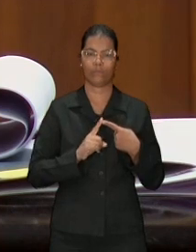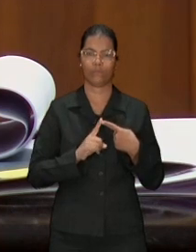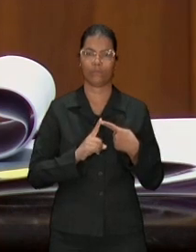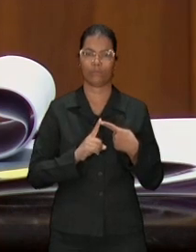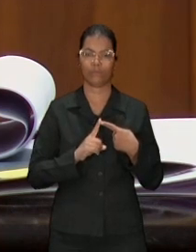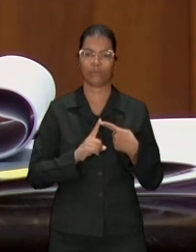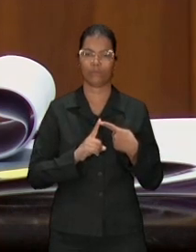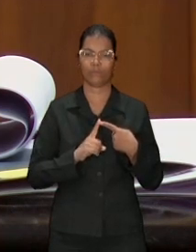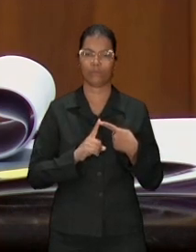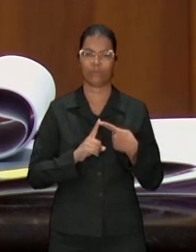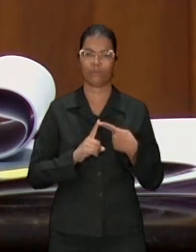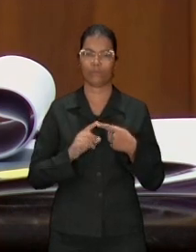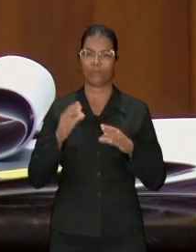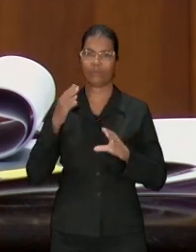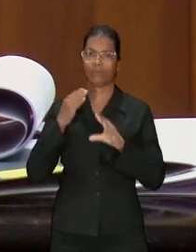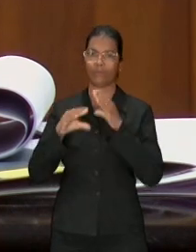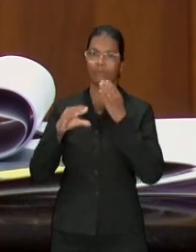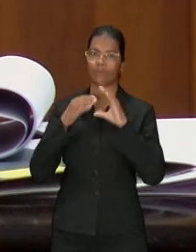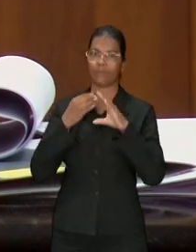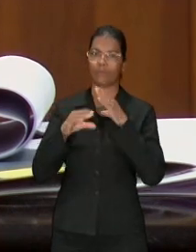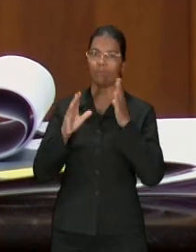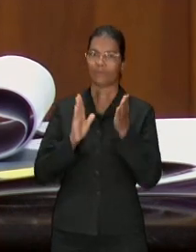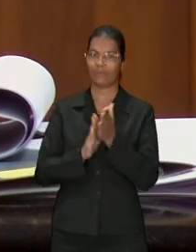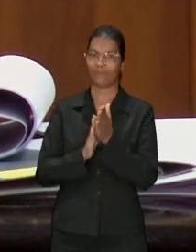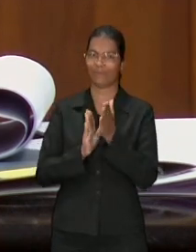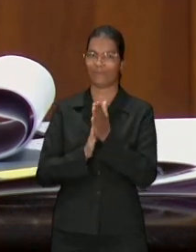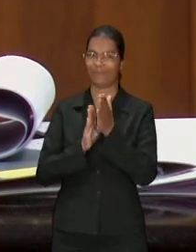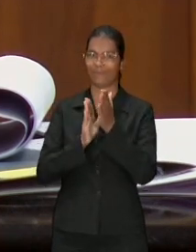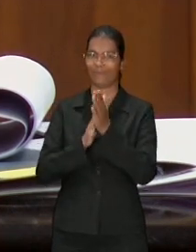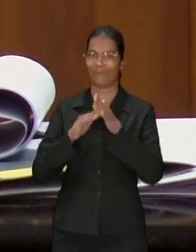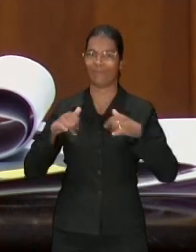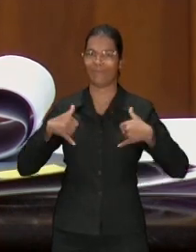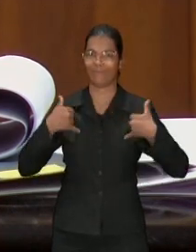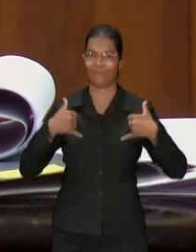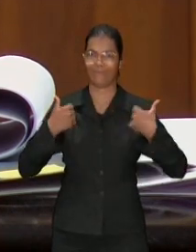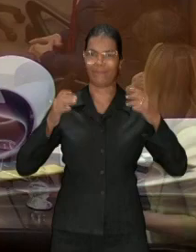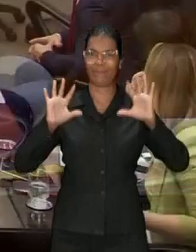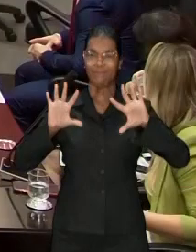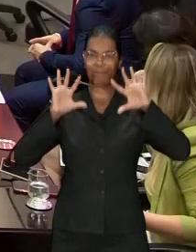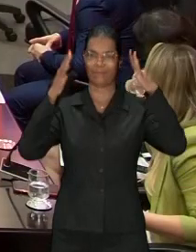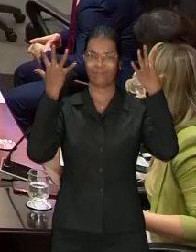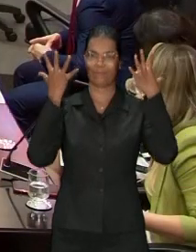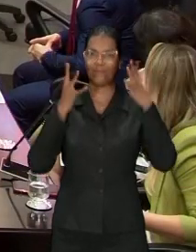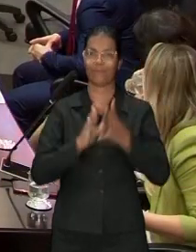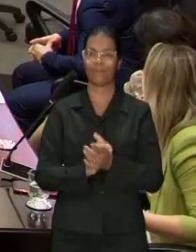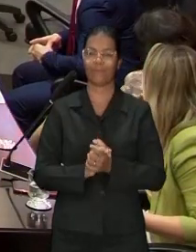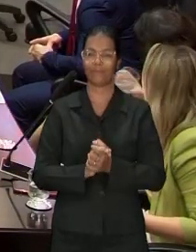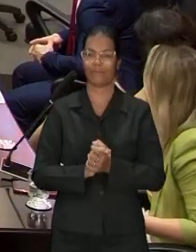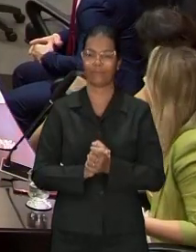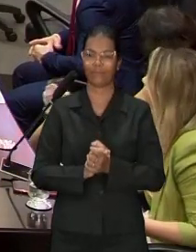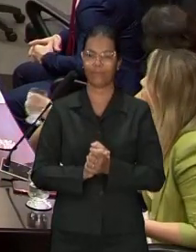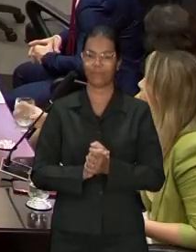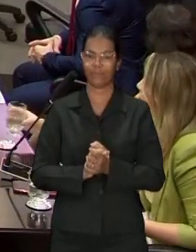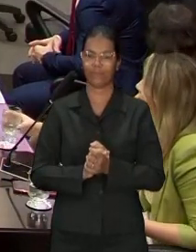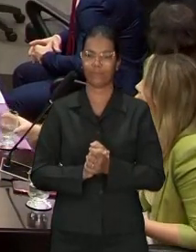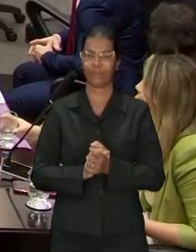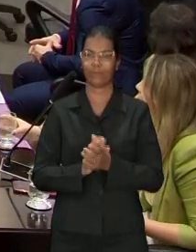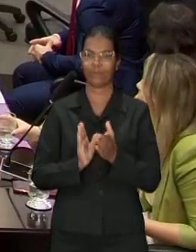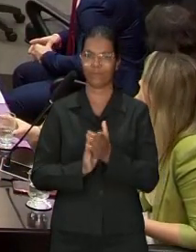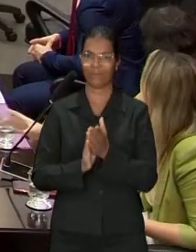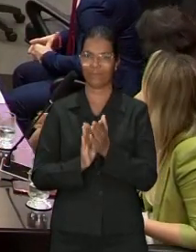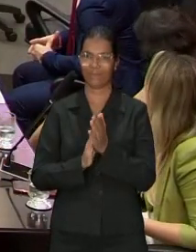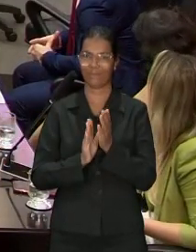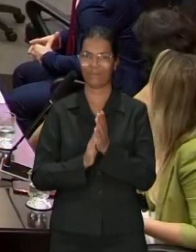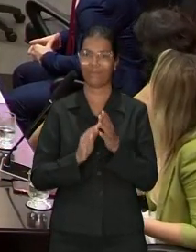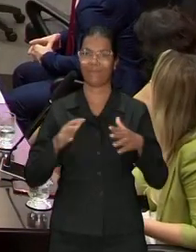Nós vamos cantar parabéns, hoje é aniversário do Dr. Jamil Sadad, então nós vamos aproveitar, cantar parabéns